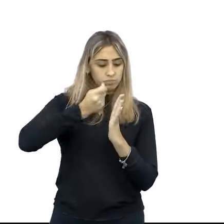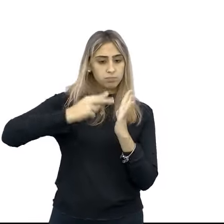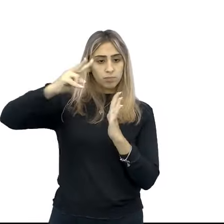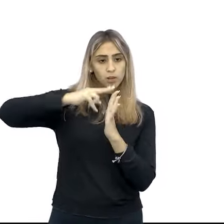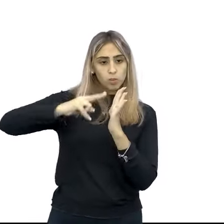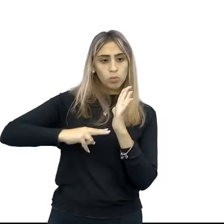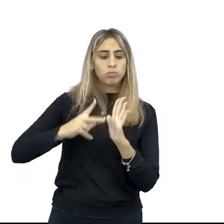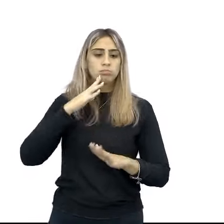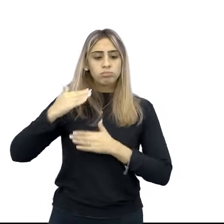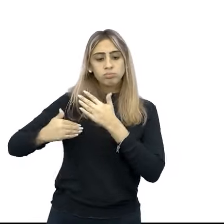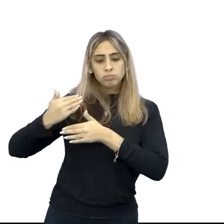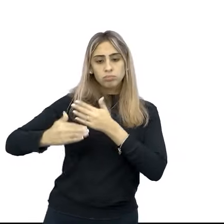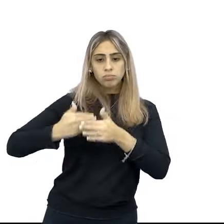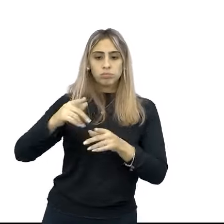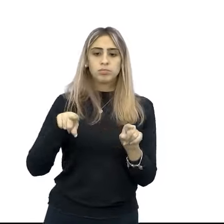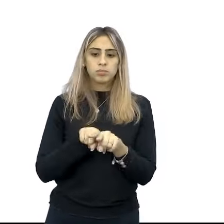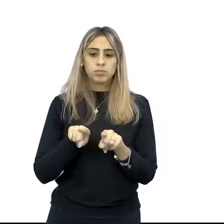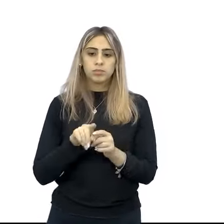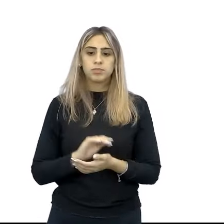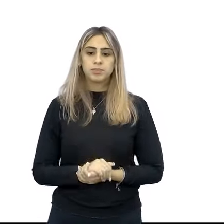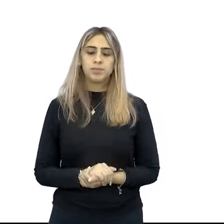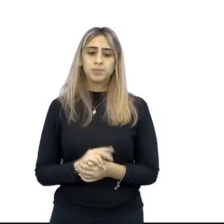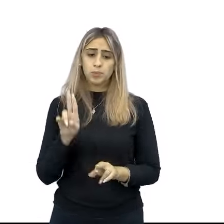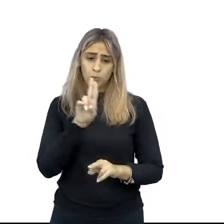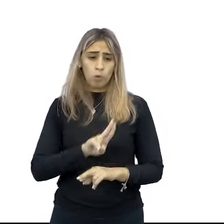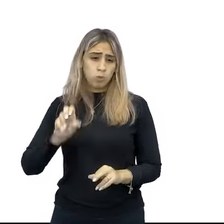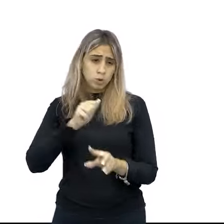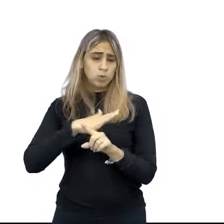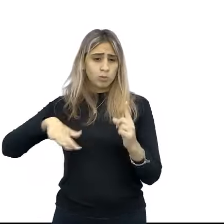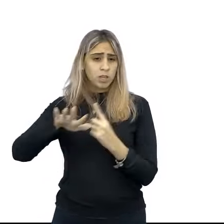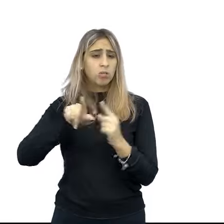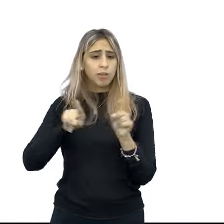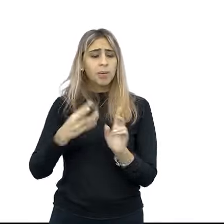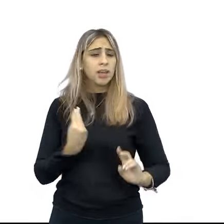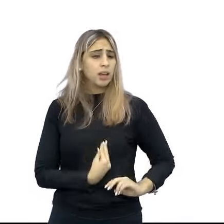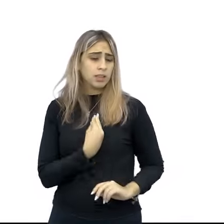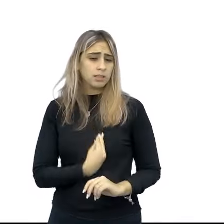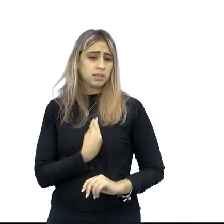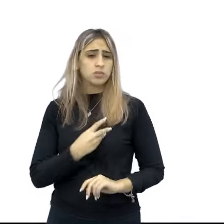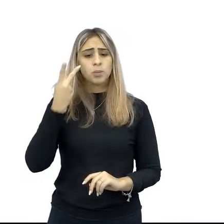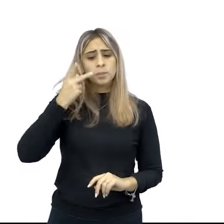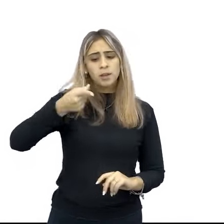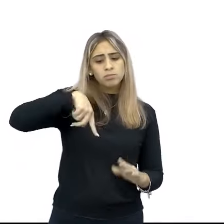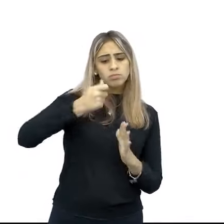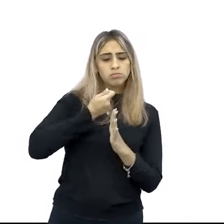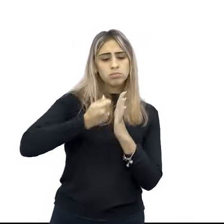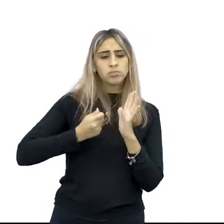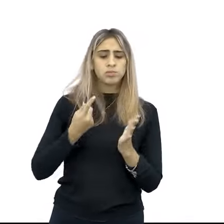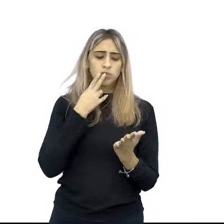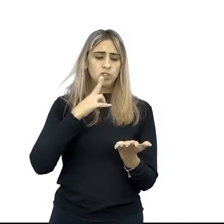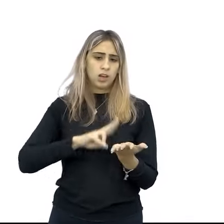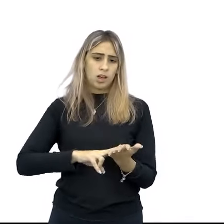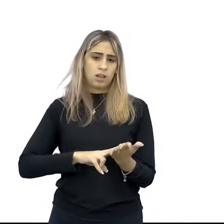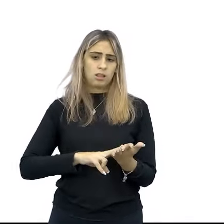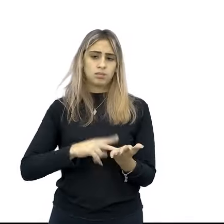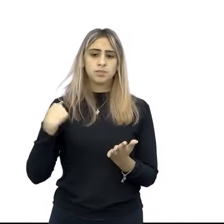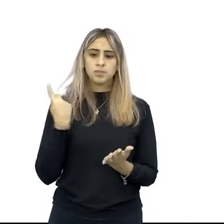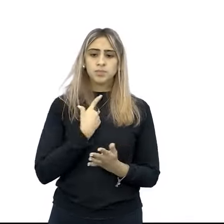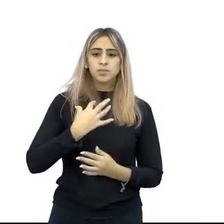e partindo aí do uso social que existe para a escrita de cartas, né? Nós temos